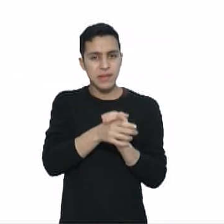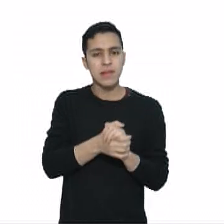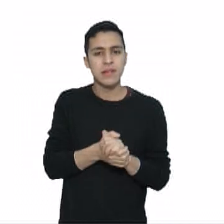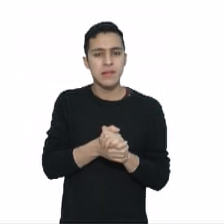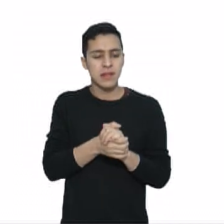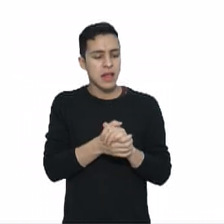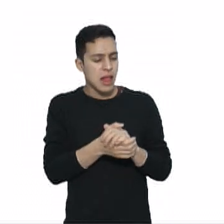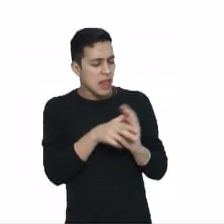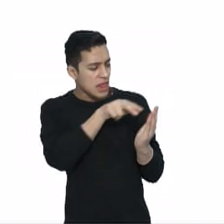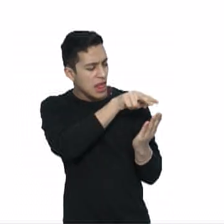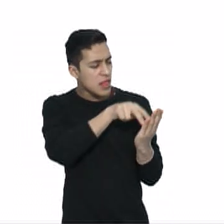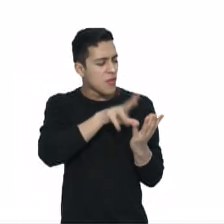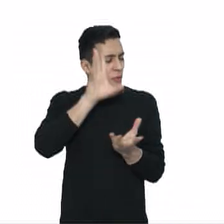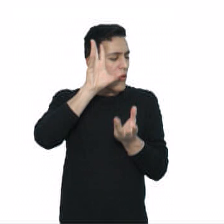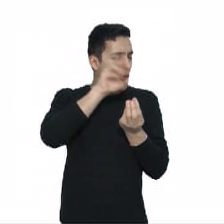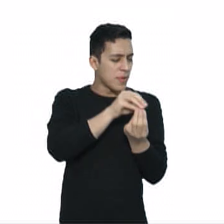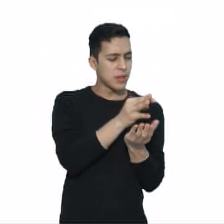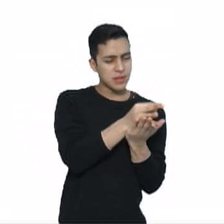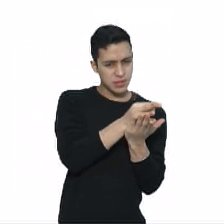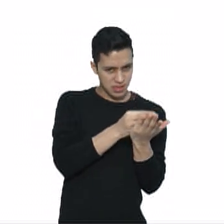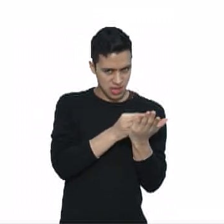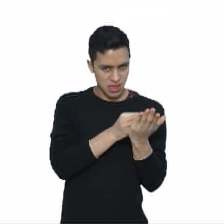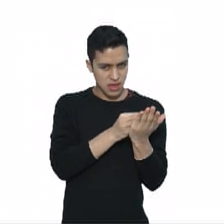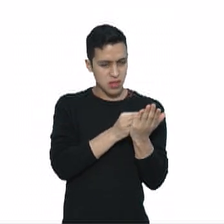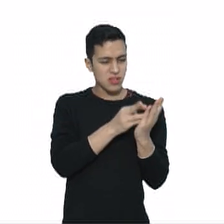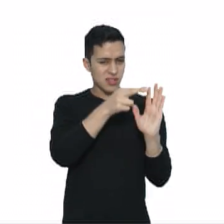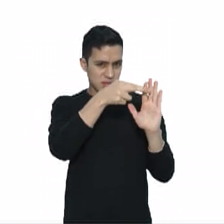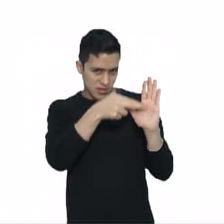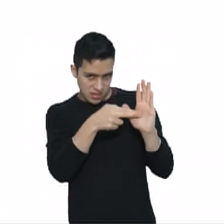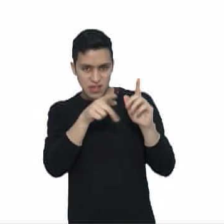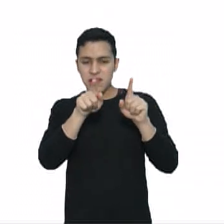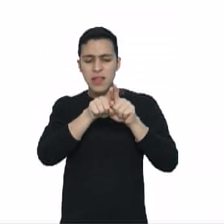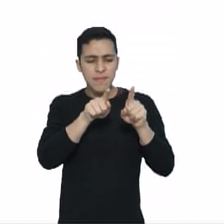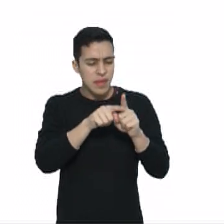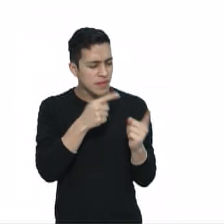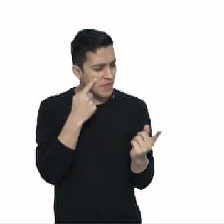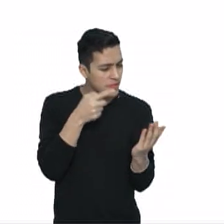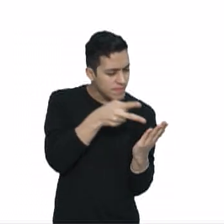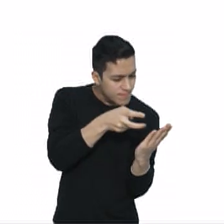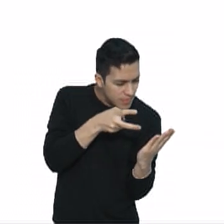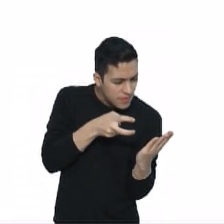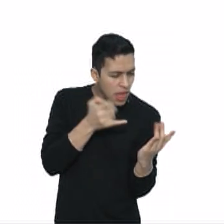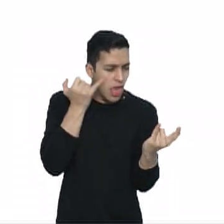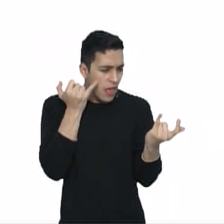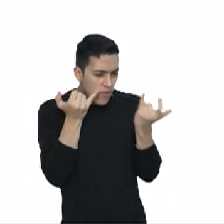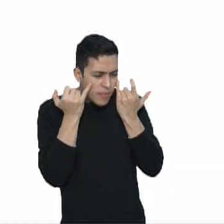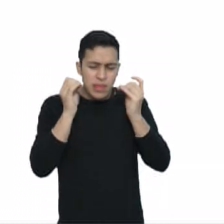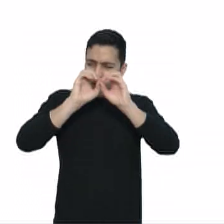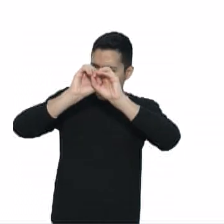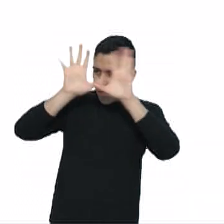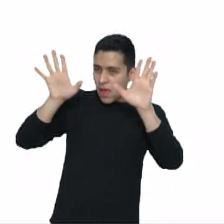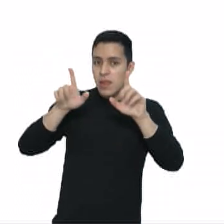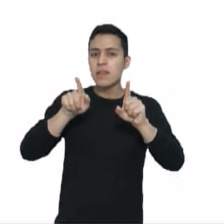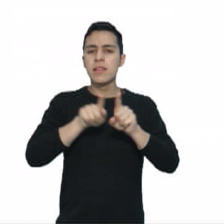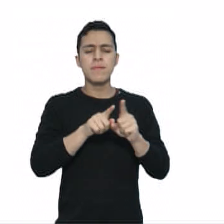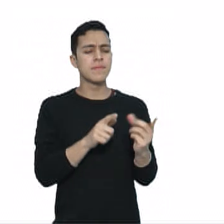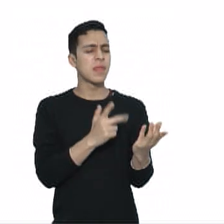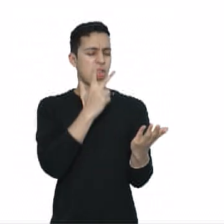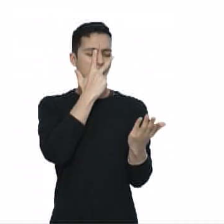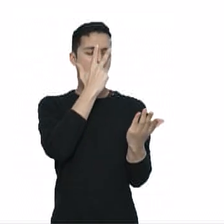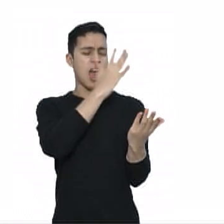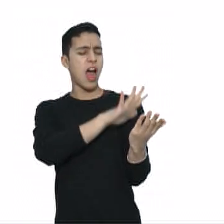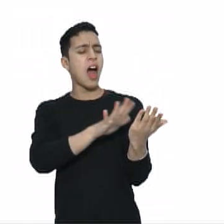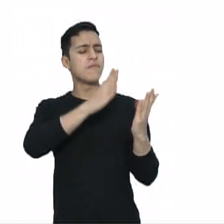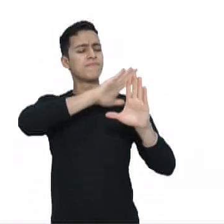leitura e a compreensão de um texto normativo. Localizamos informações explícitas. Inferimos